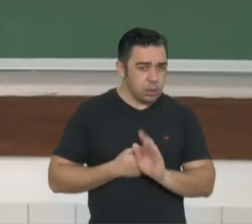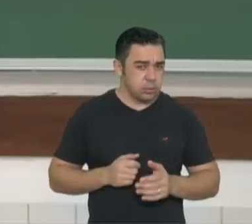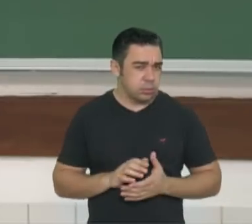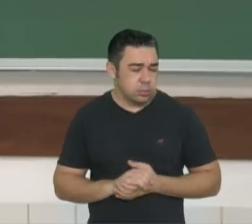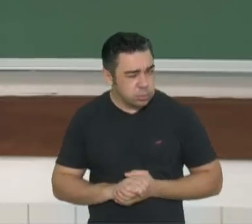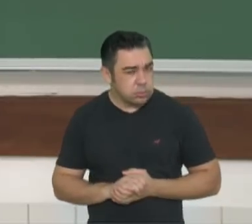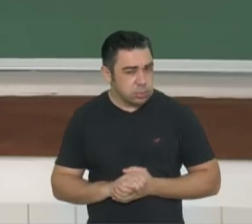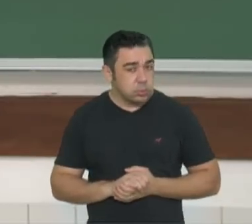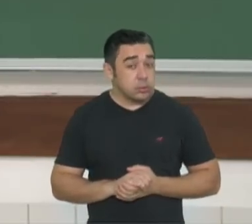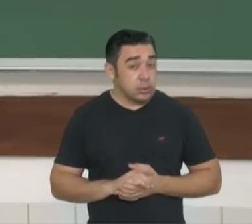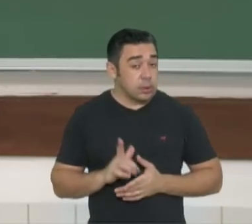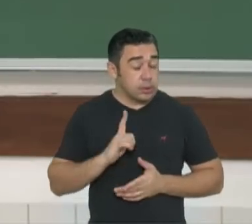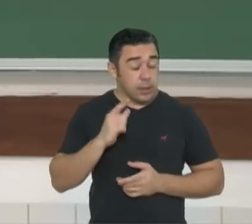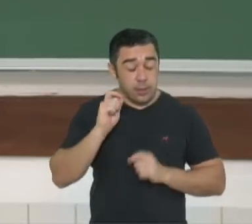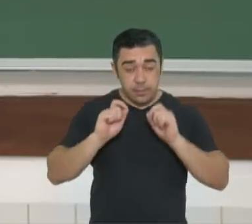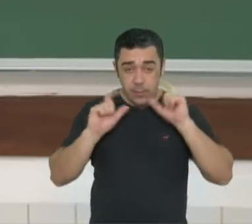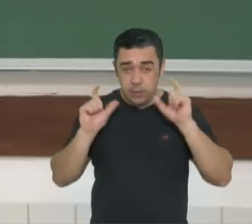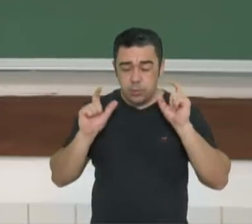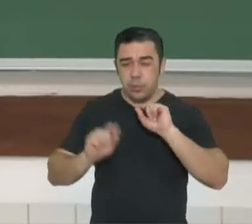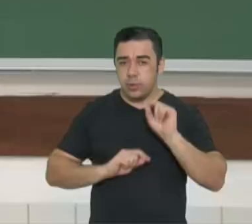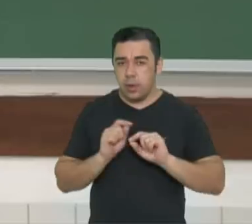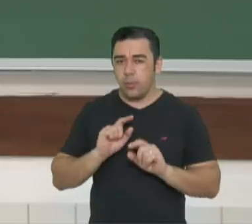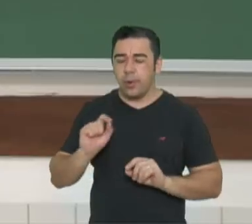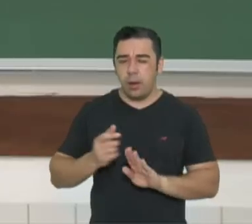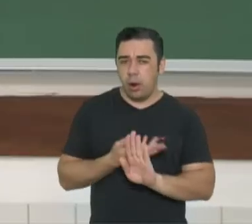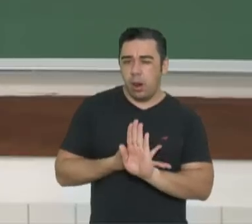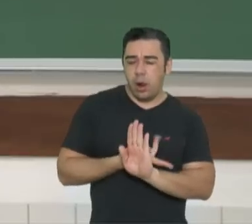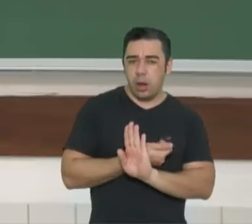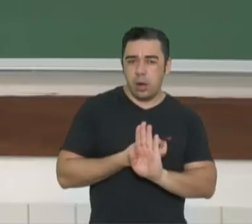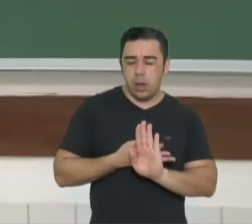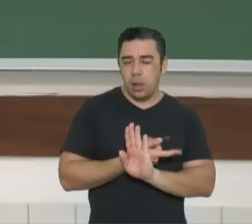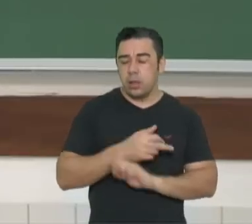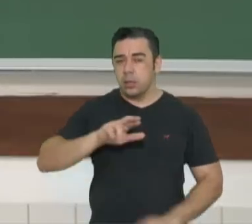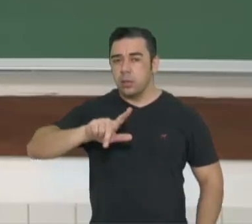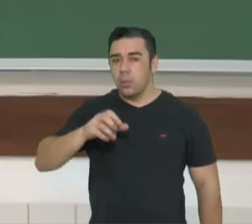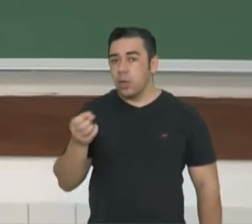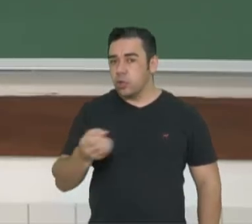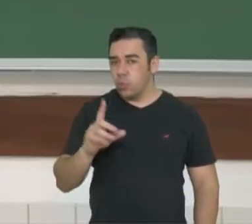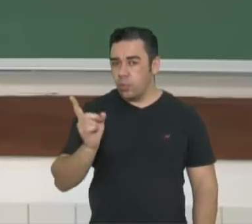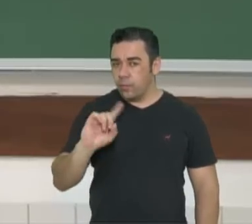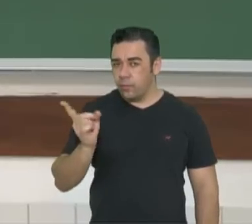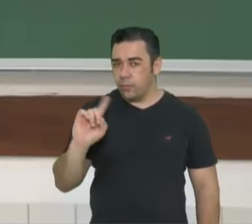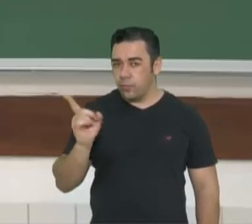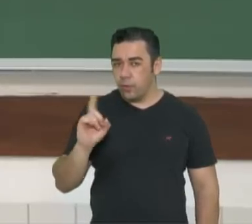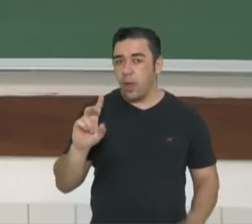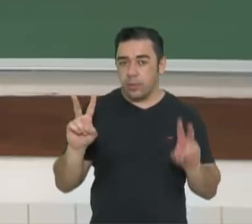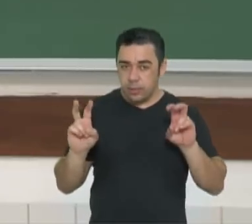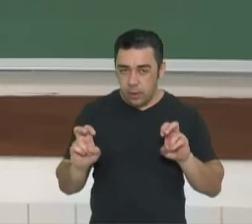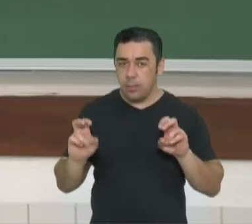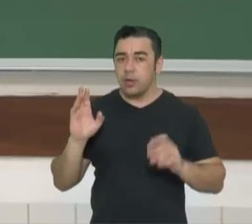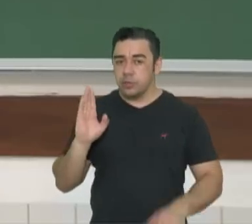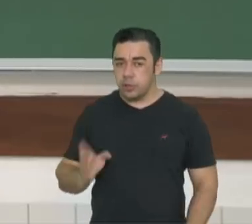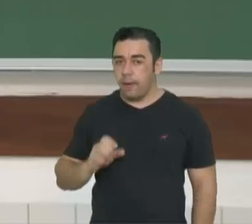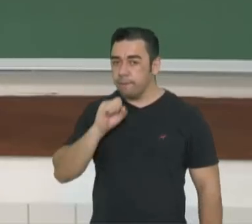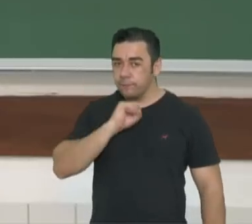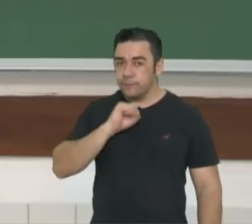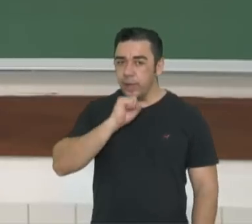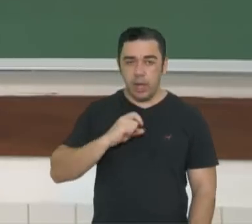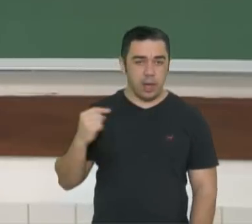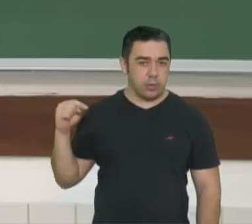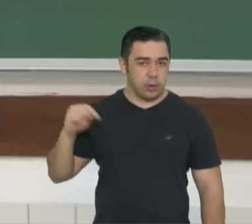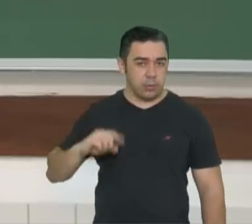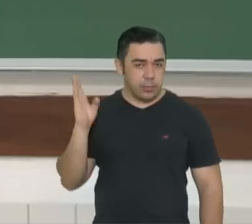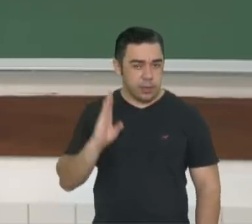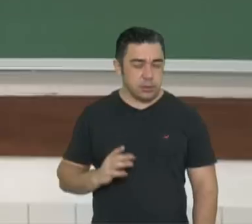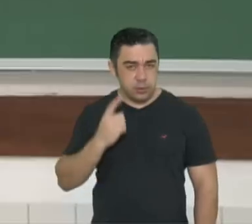gente se atentar a isso. Repare, combate à corrupção não é um tema novo no Brasil. Você vai ver depois, em próximas aulas,